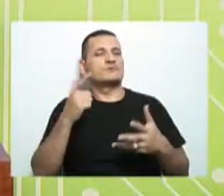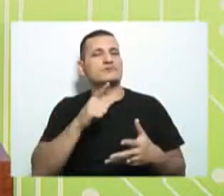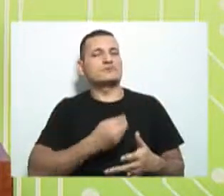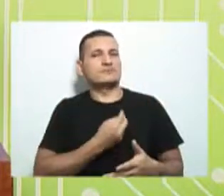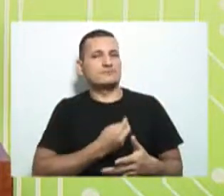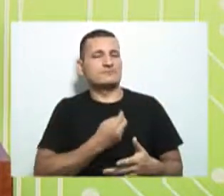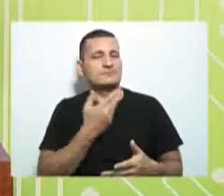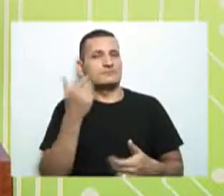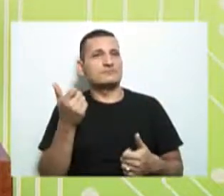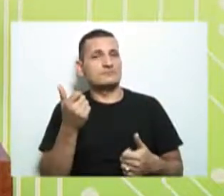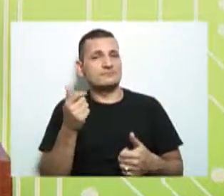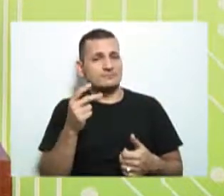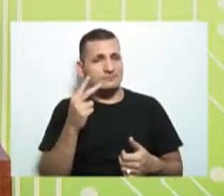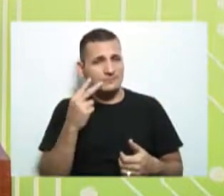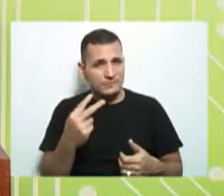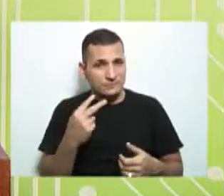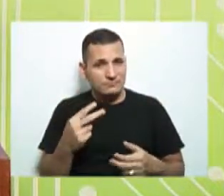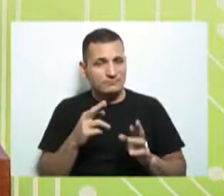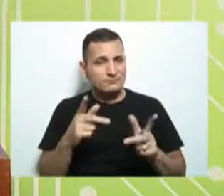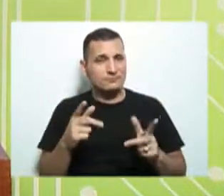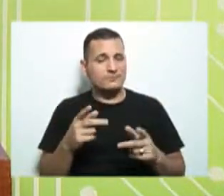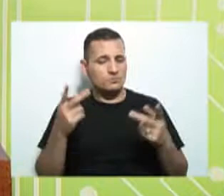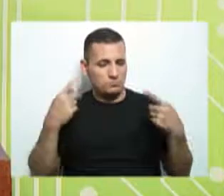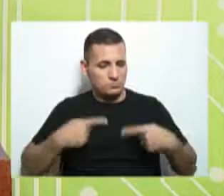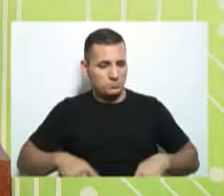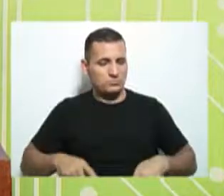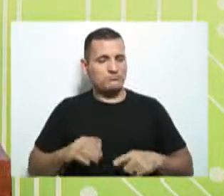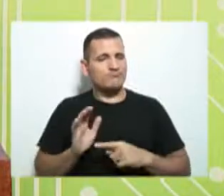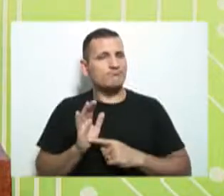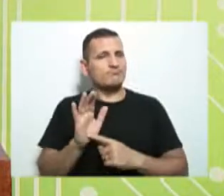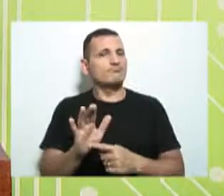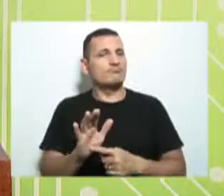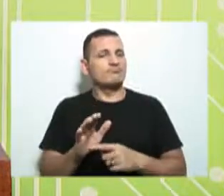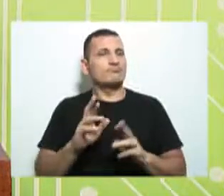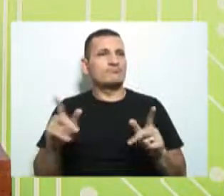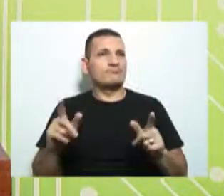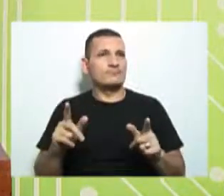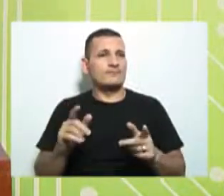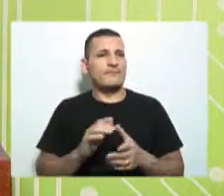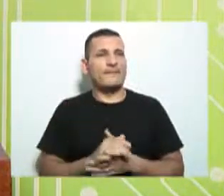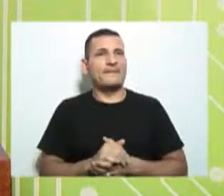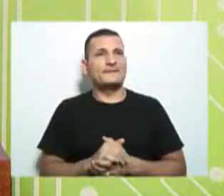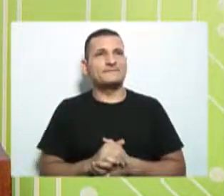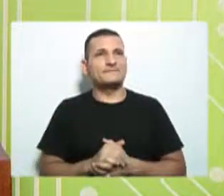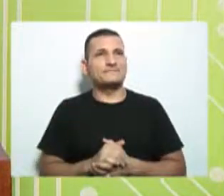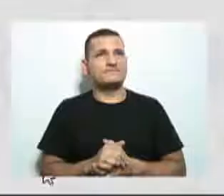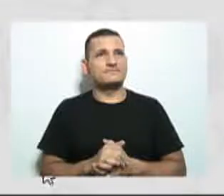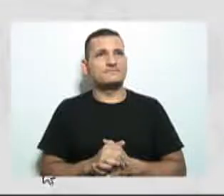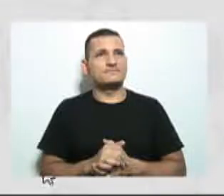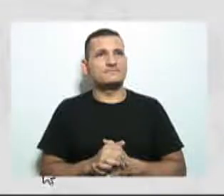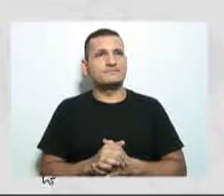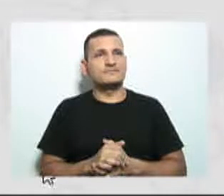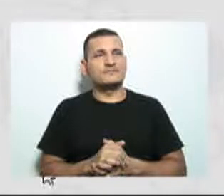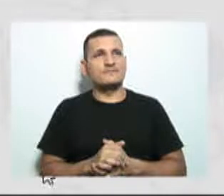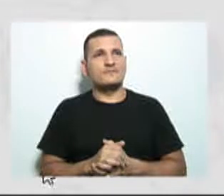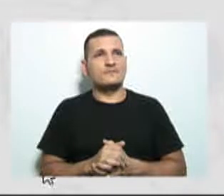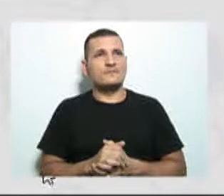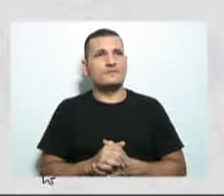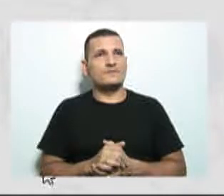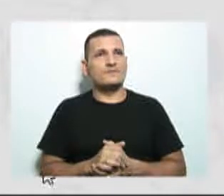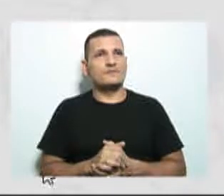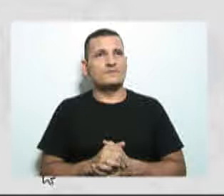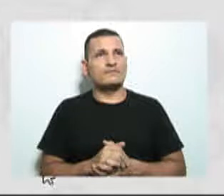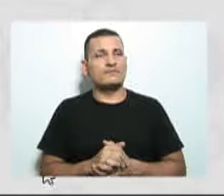vida melhor. Tá vendo? Você está passando isso de corpo, alma, presença, tá certo? E olha lá, finalizando aí o nosso slide,